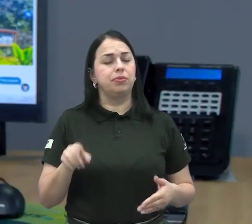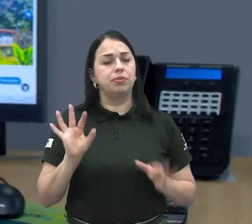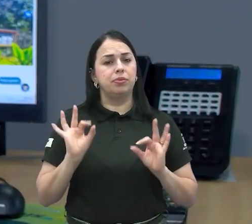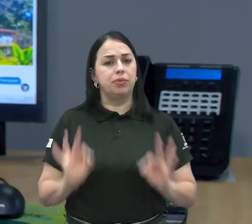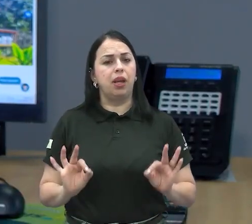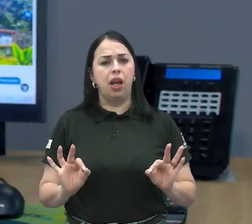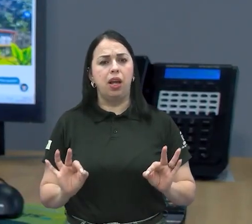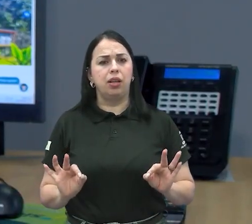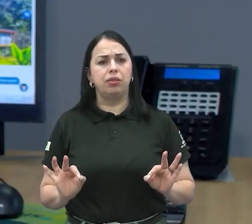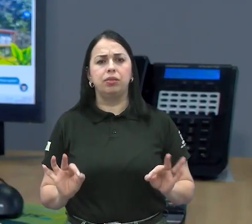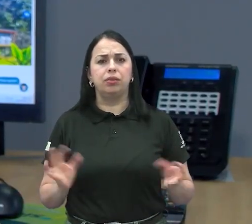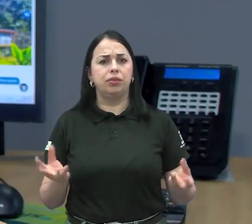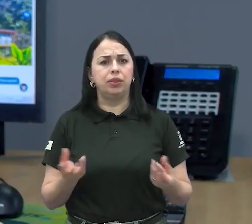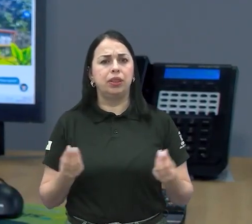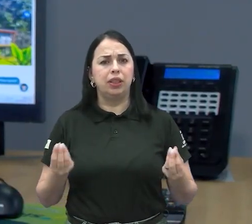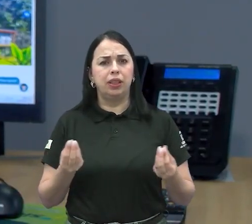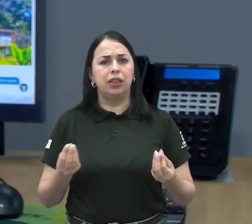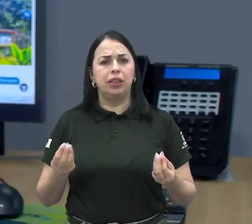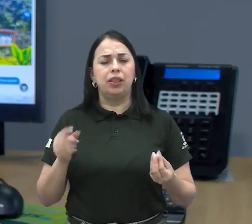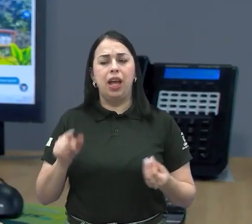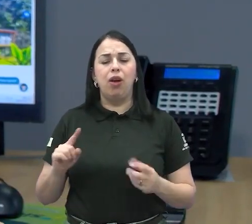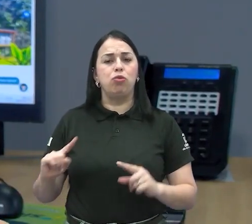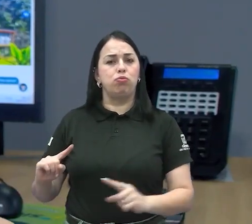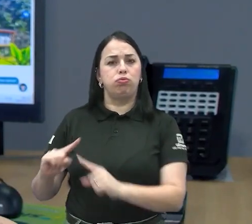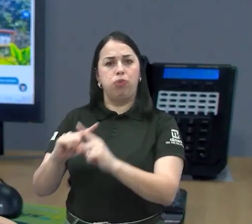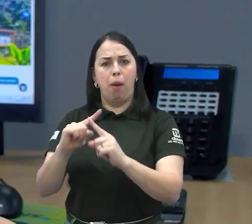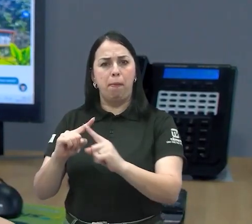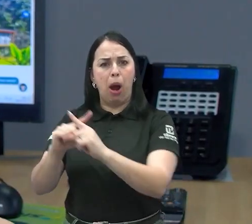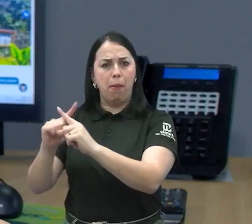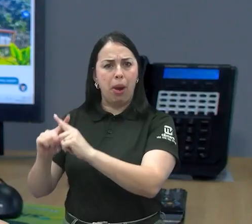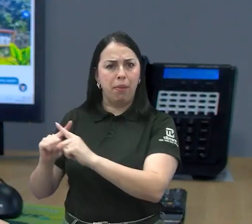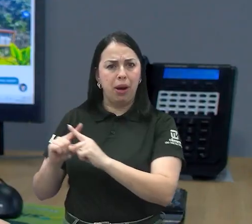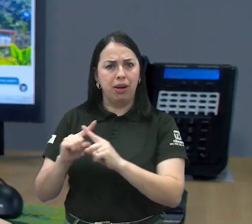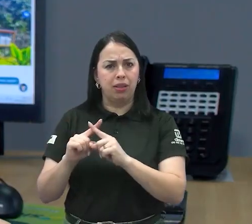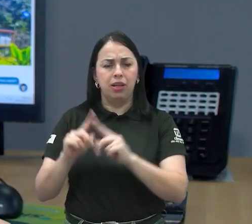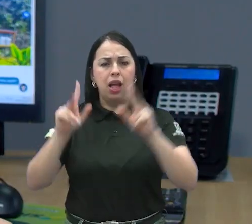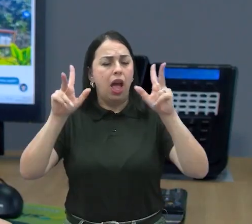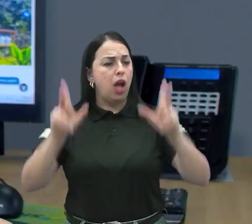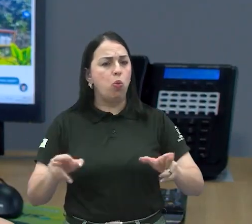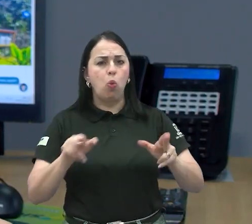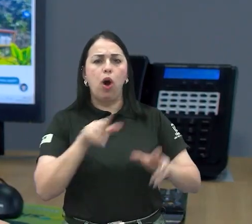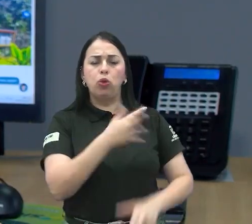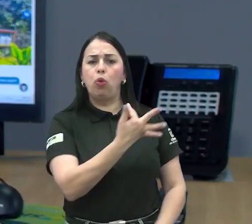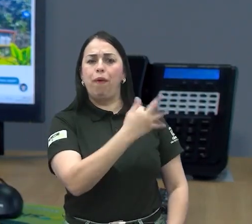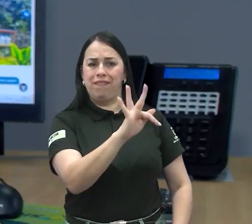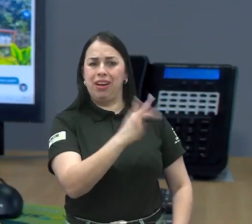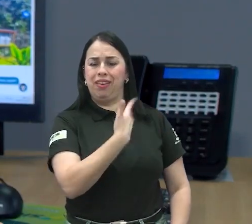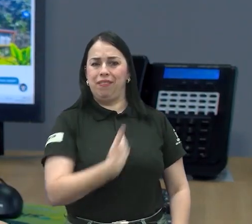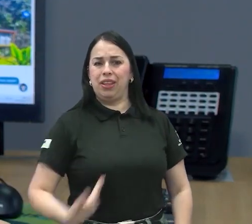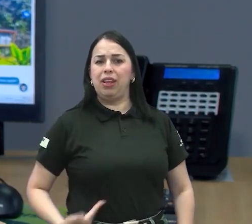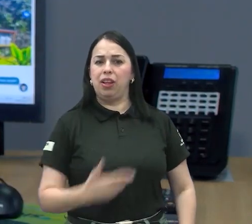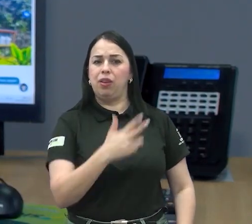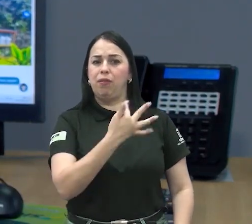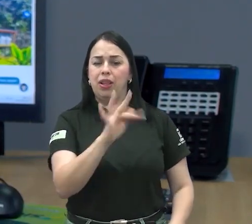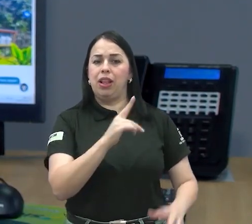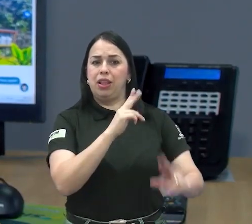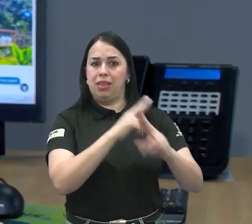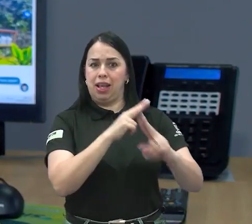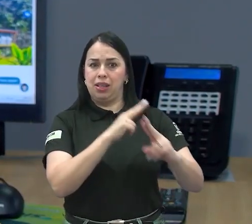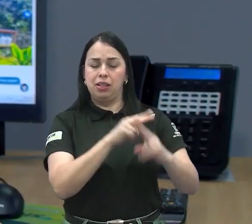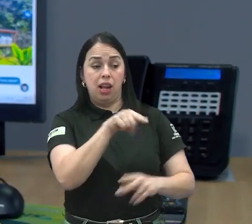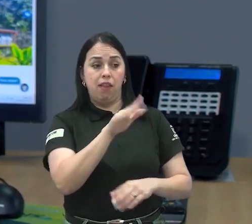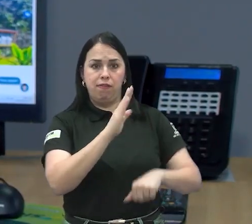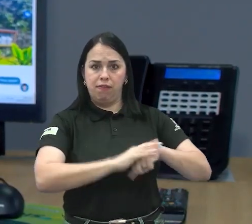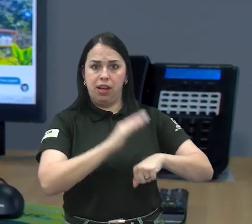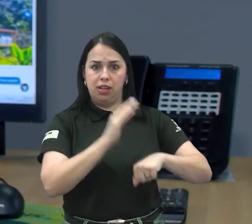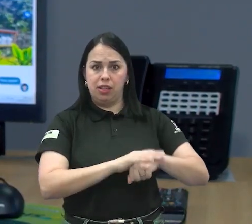é exatamente um conjunto de jogos, né, que é uma réplica do que tem no governo federal. O governo federal ele